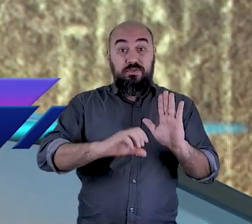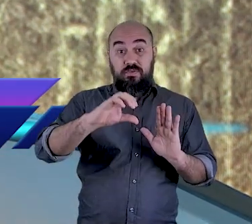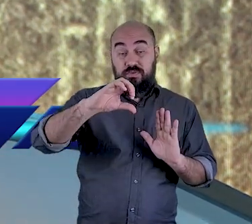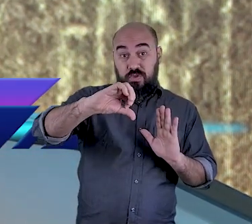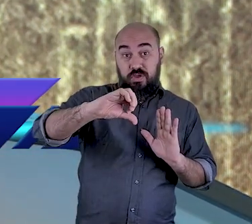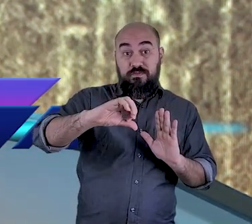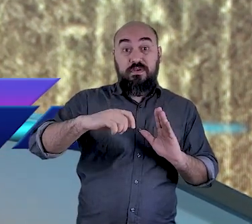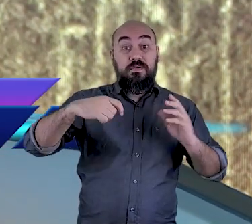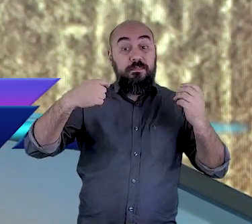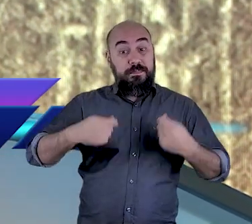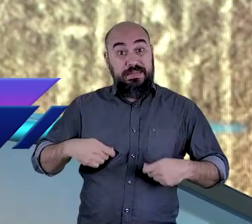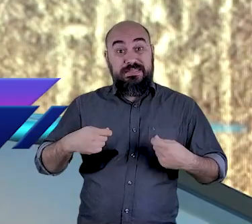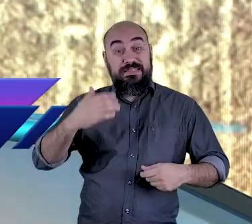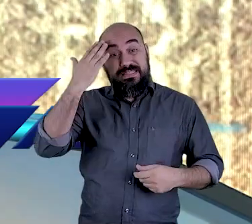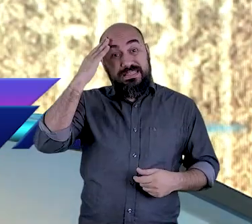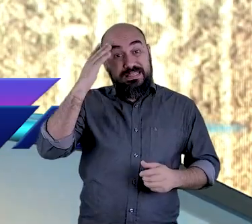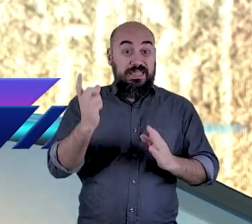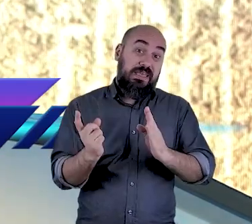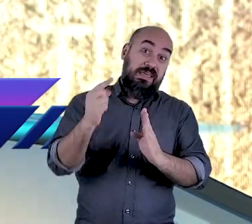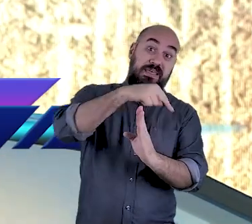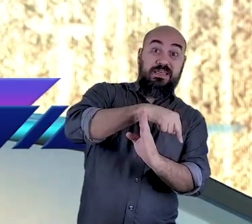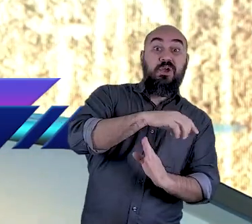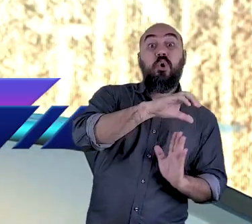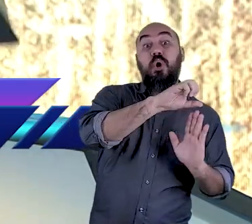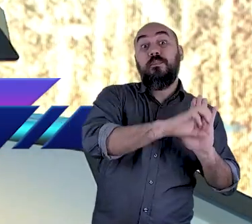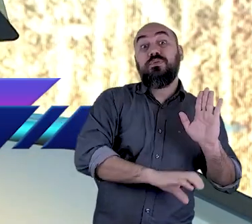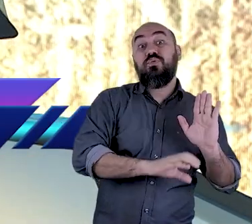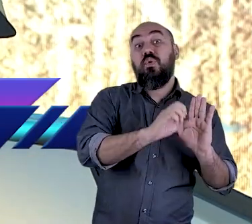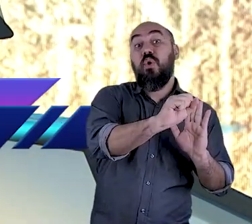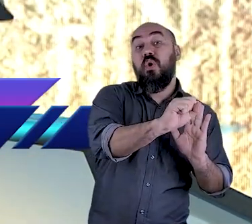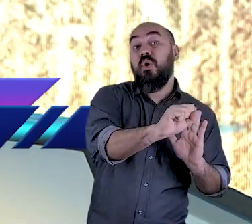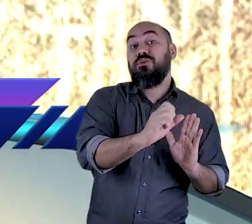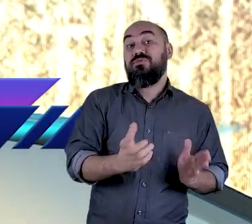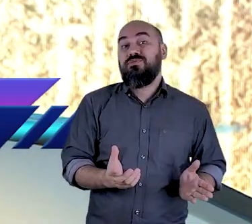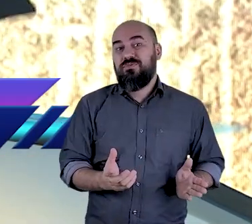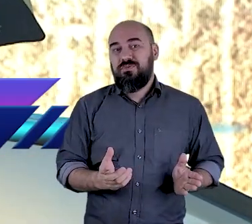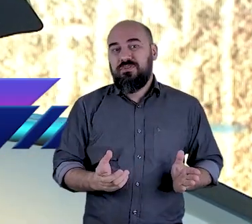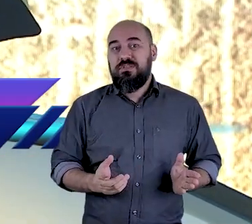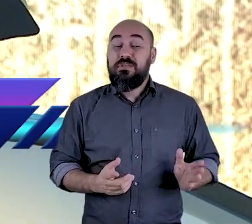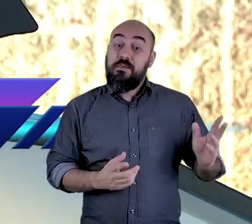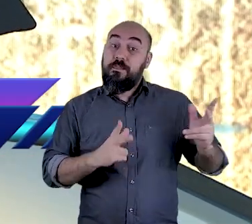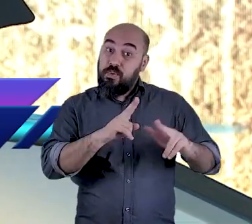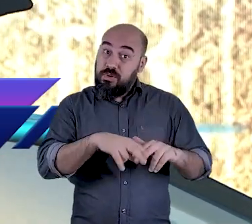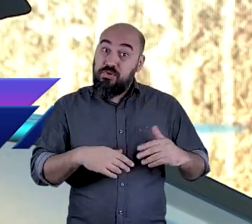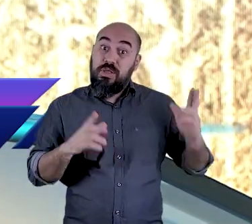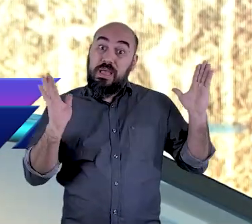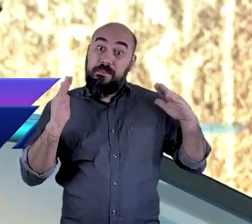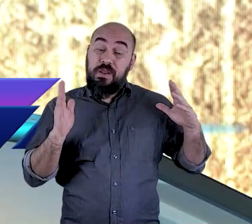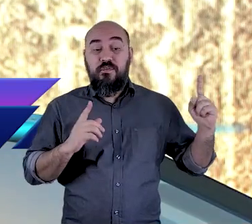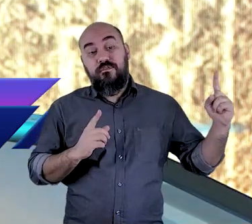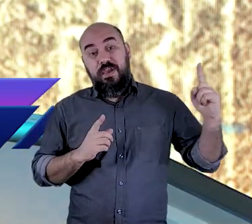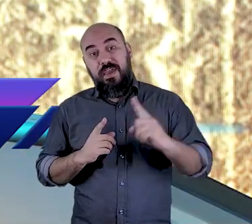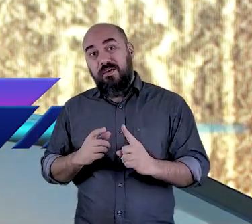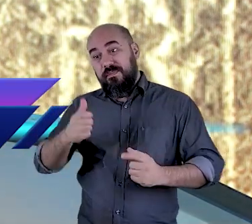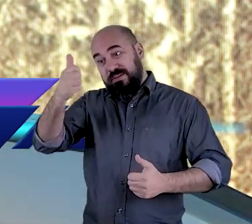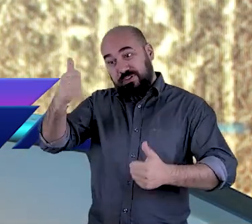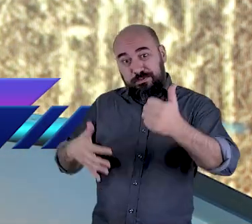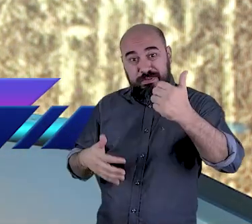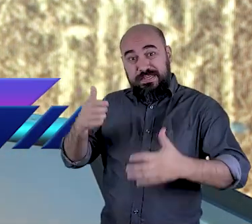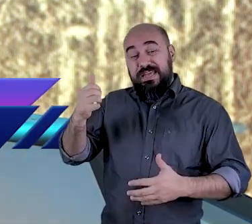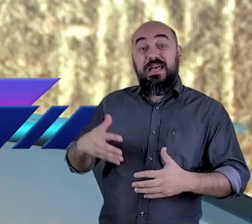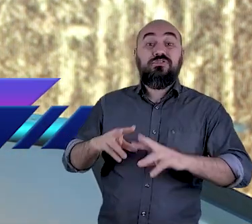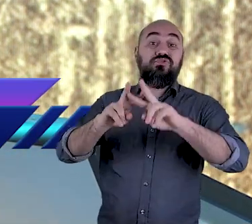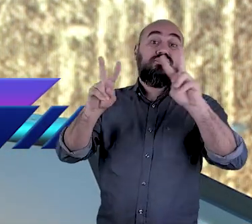8 por isso Gabriel está aqui para ajudar Daniel que não havia entendido porque tratava sobre